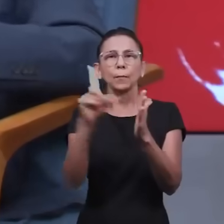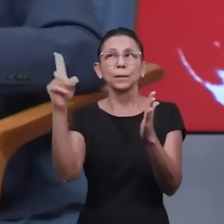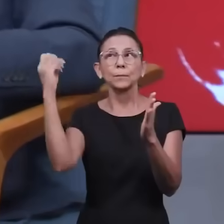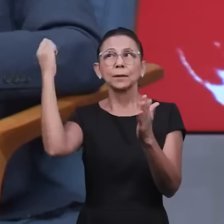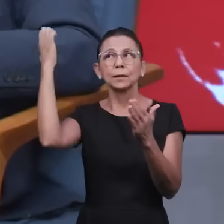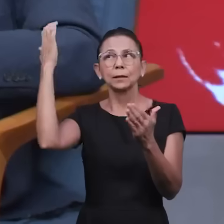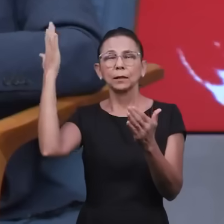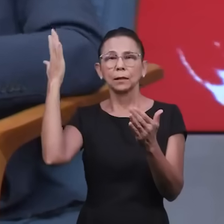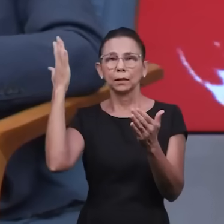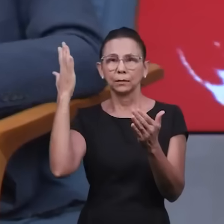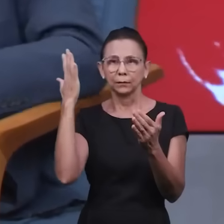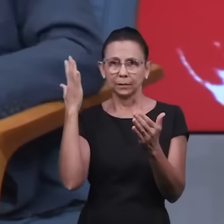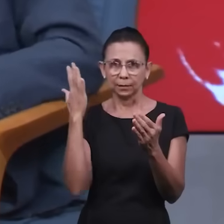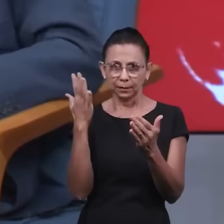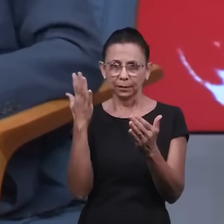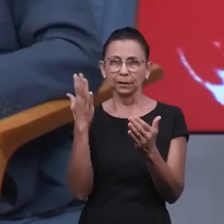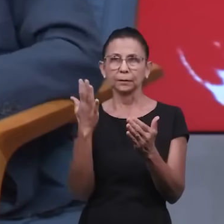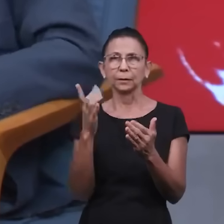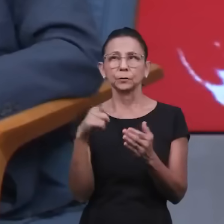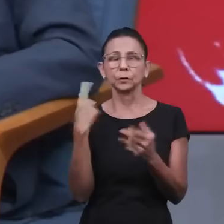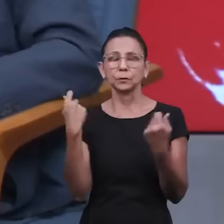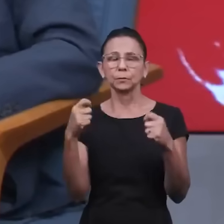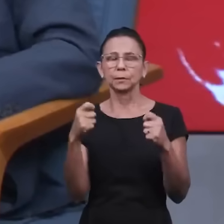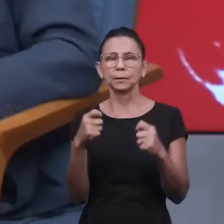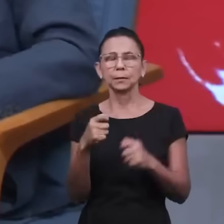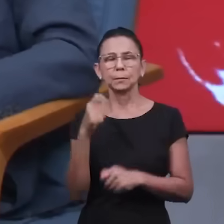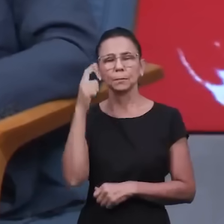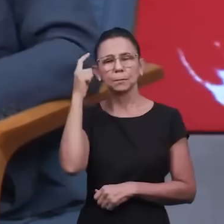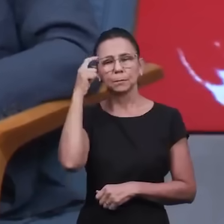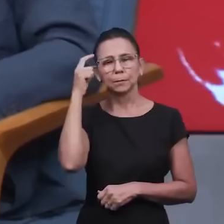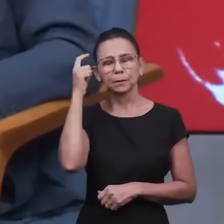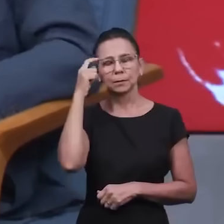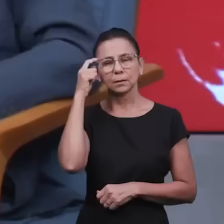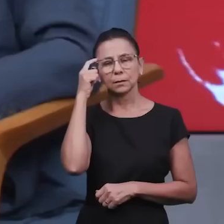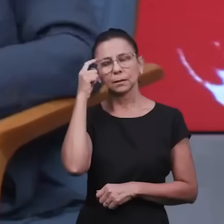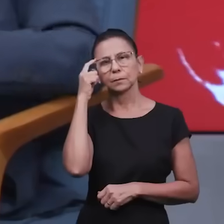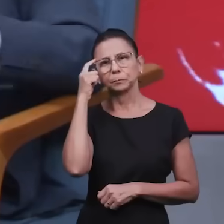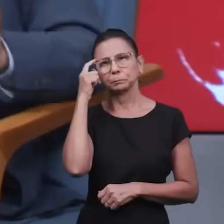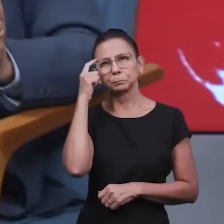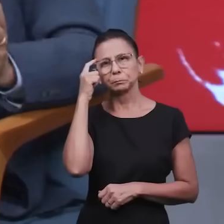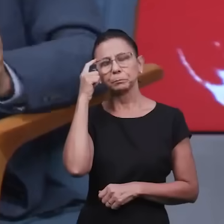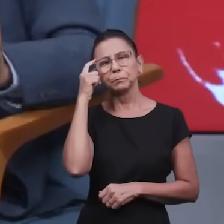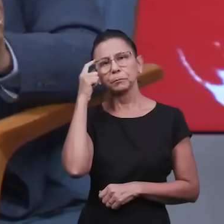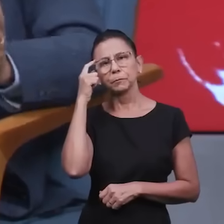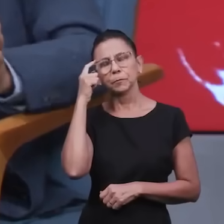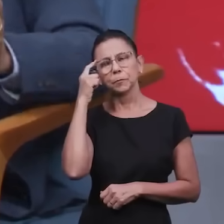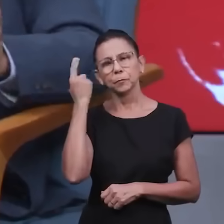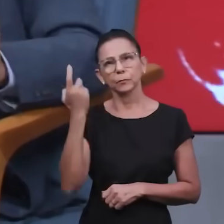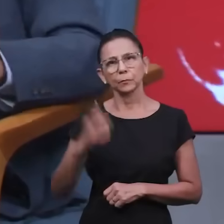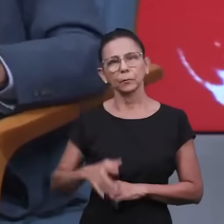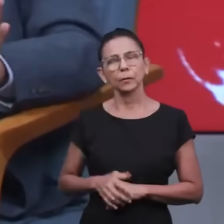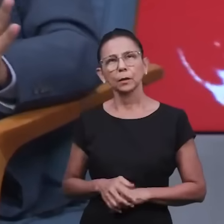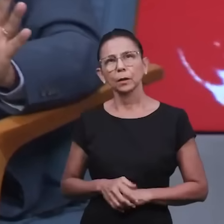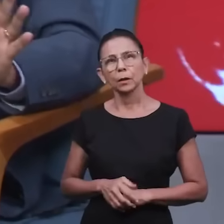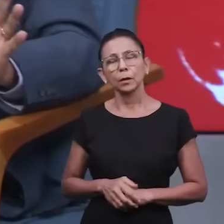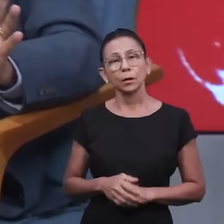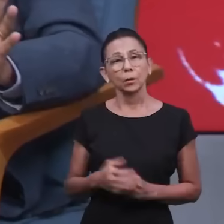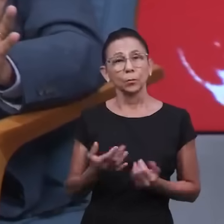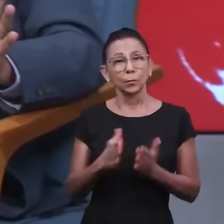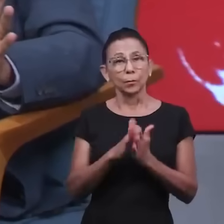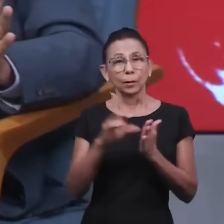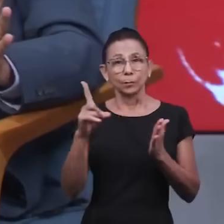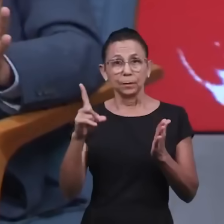letra, há muita coisa que nós precisamos parar e observar e perguntar o que o Espírito Santo... Porque a